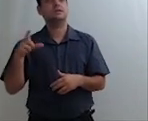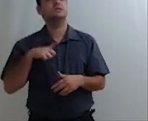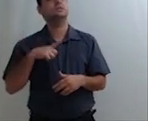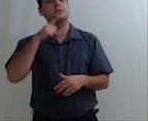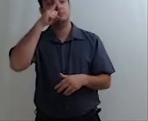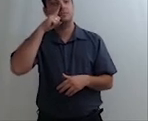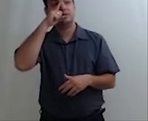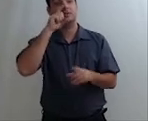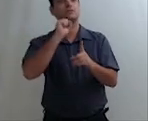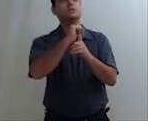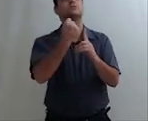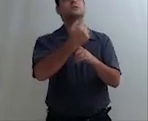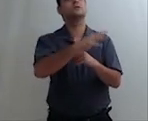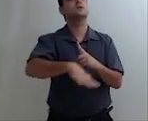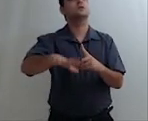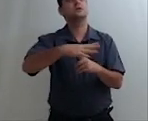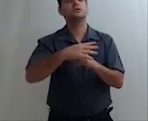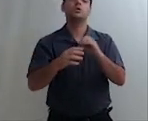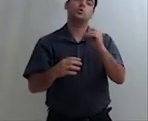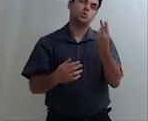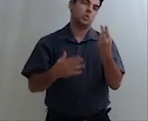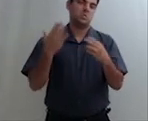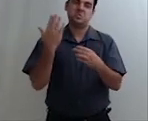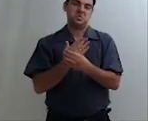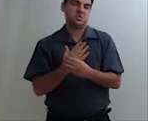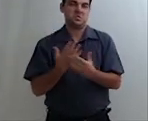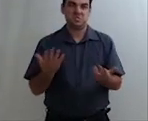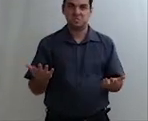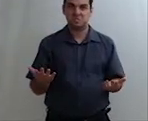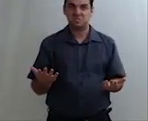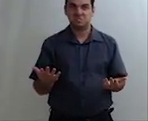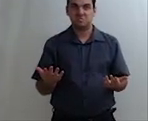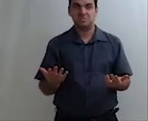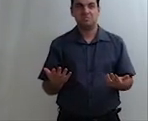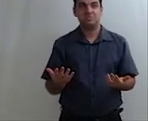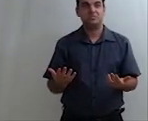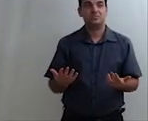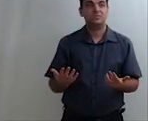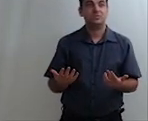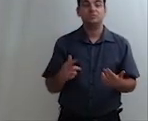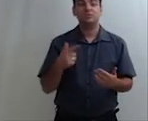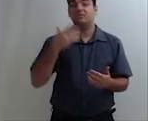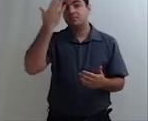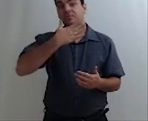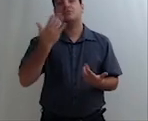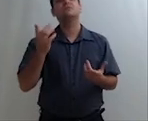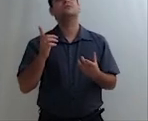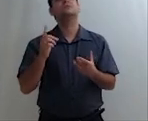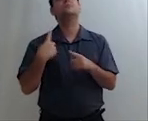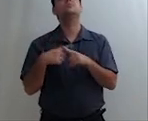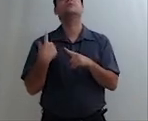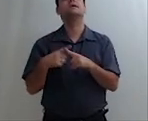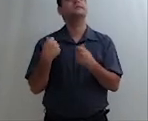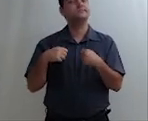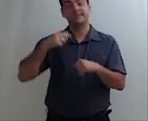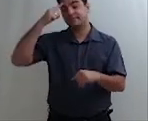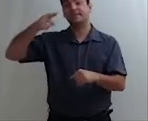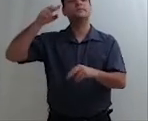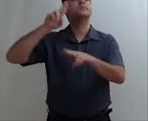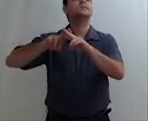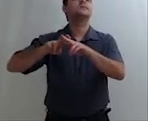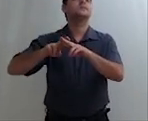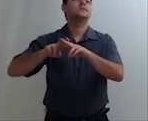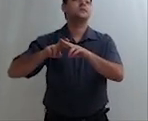risco a instrução criminal né não teria qualquer tipo de vontade de Fato né para tentar